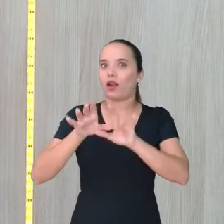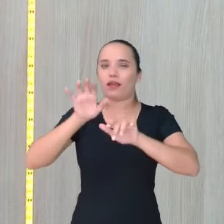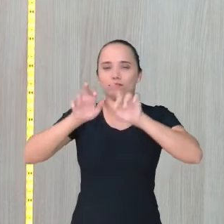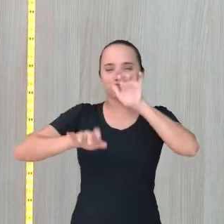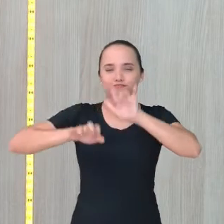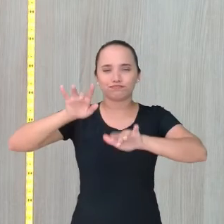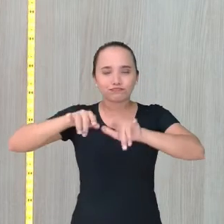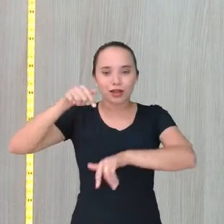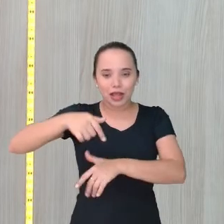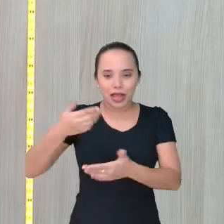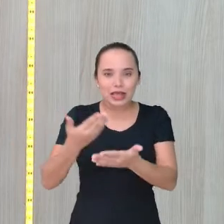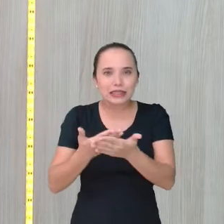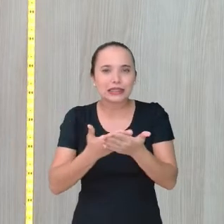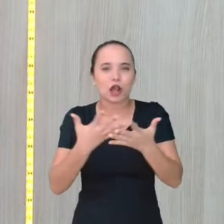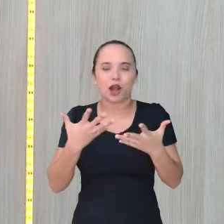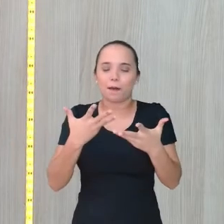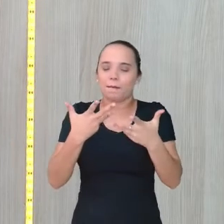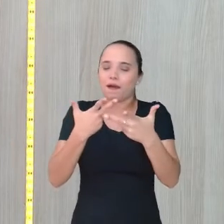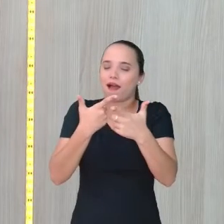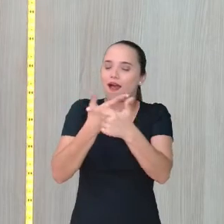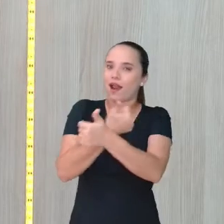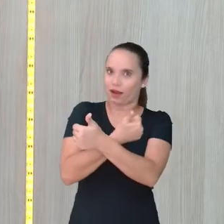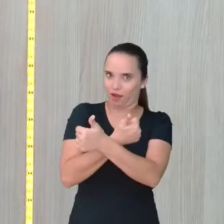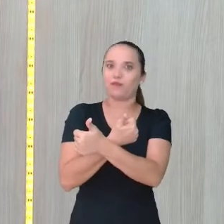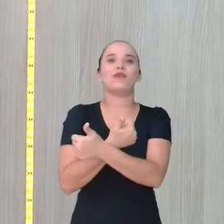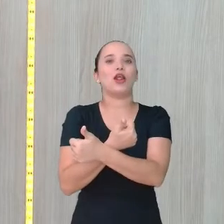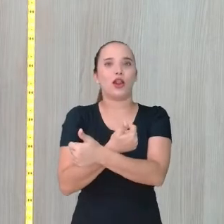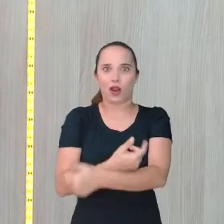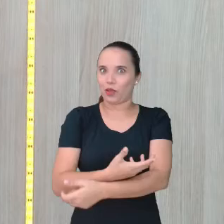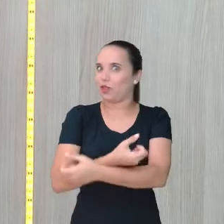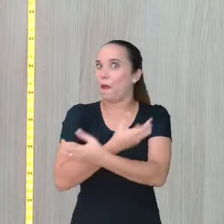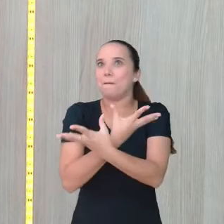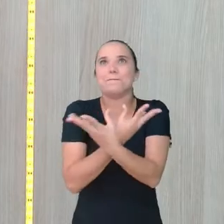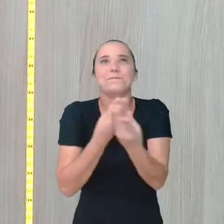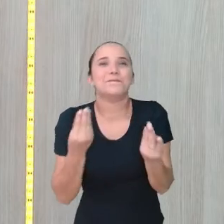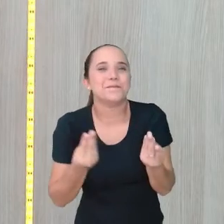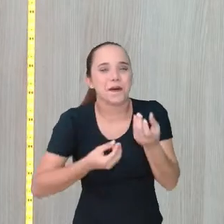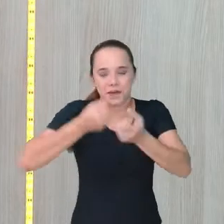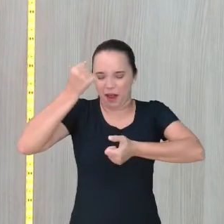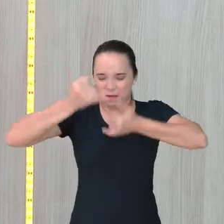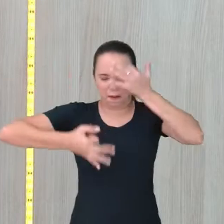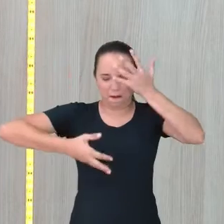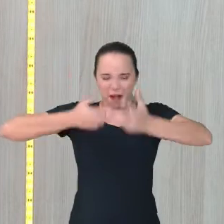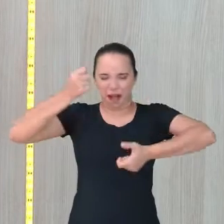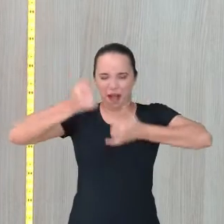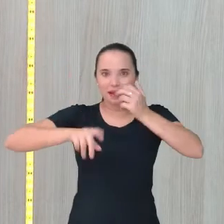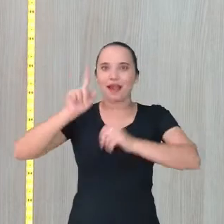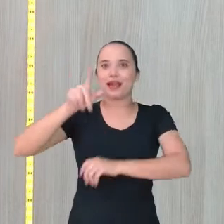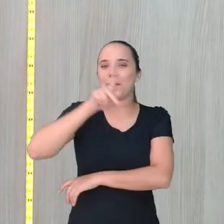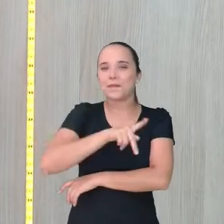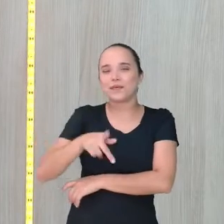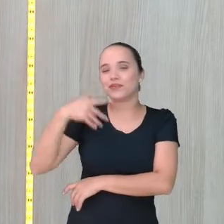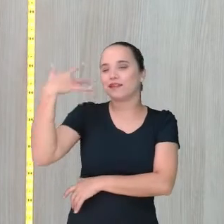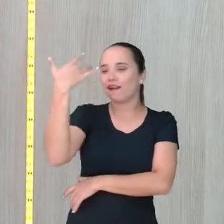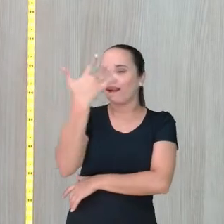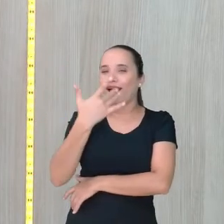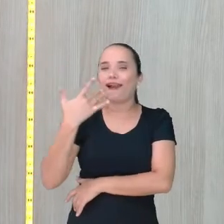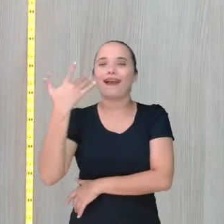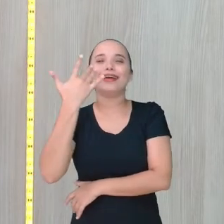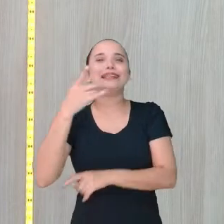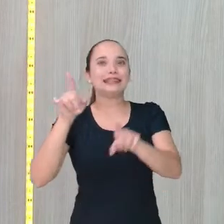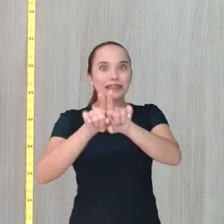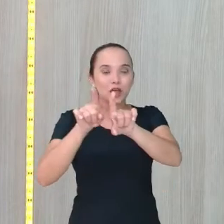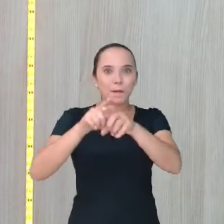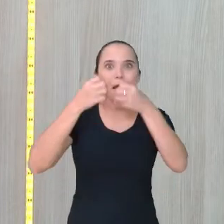para essa aula maravilhosa, né? Muitos elogios aqui com esse professor também que é encantador, que é muito